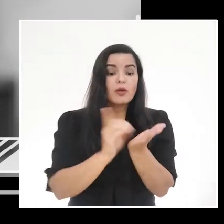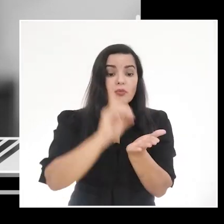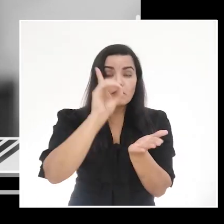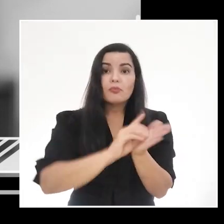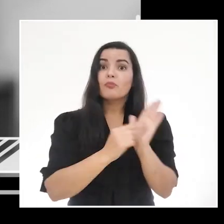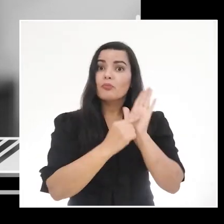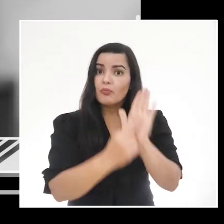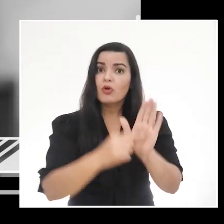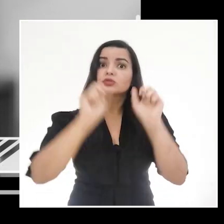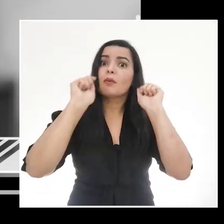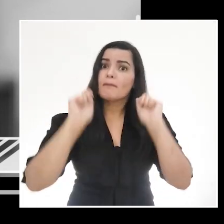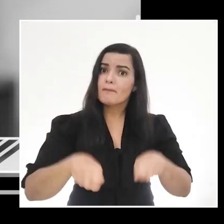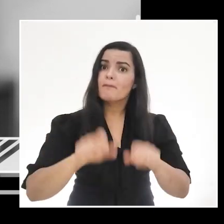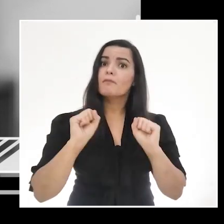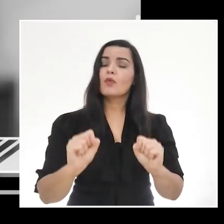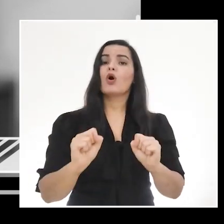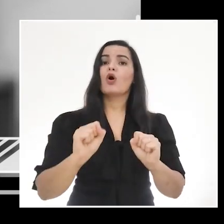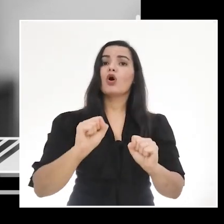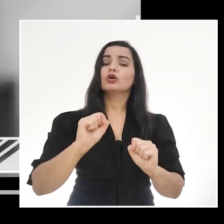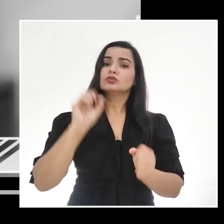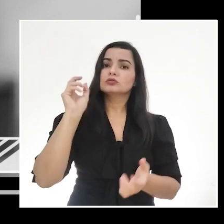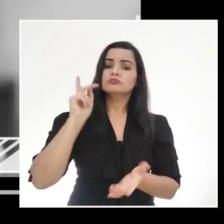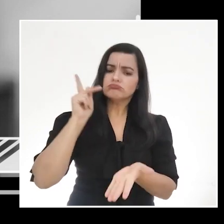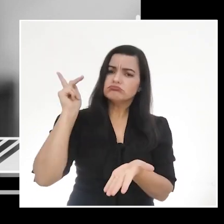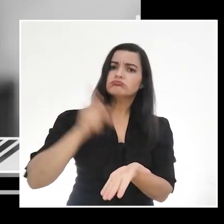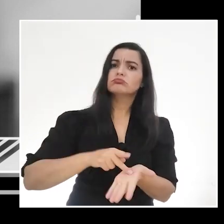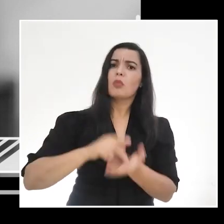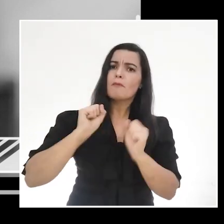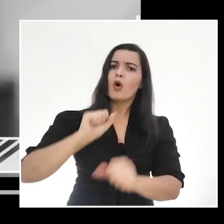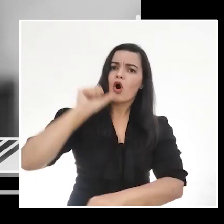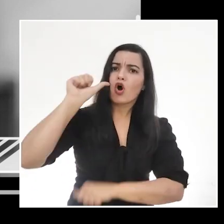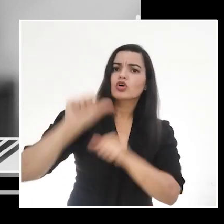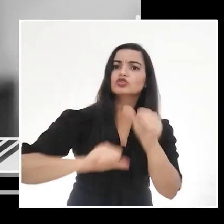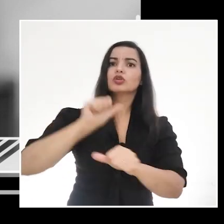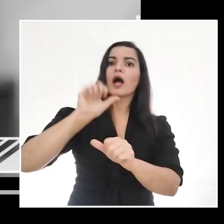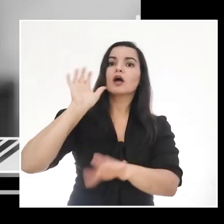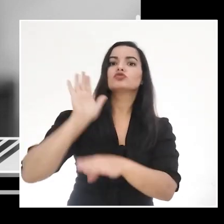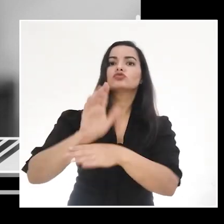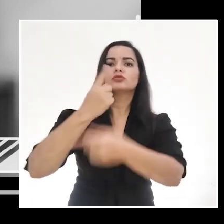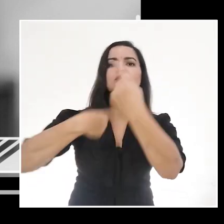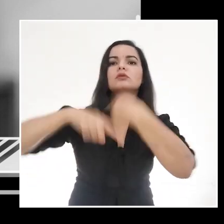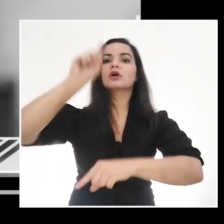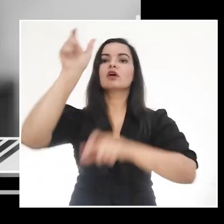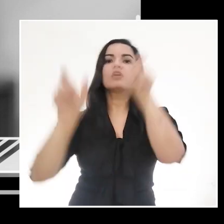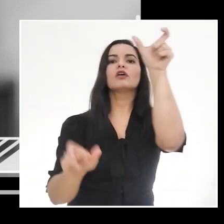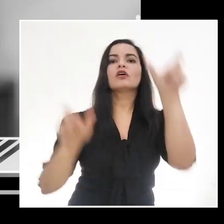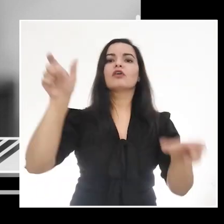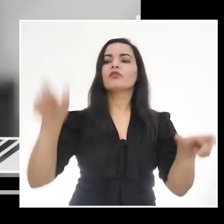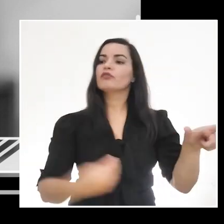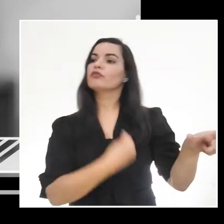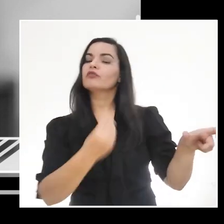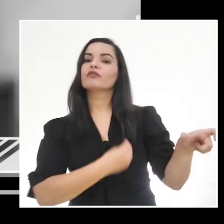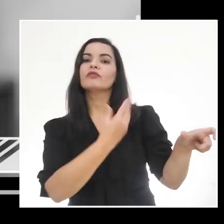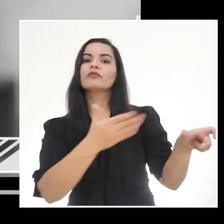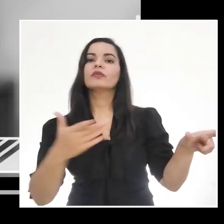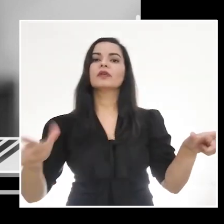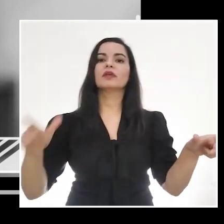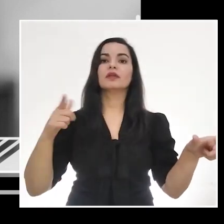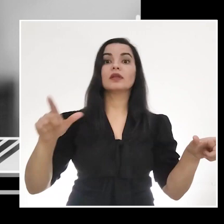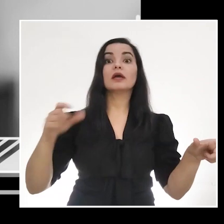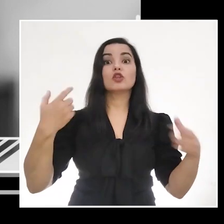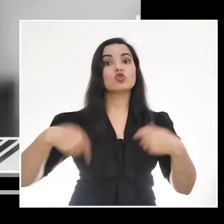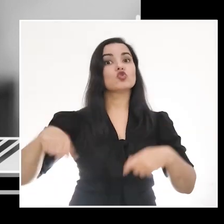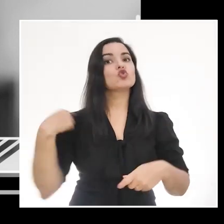uma ficção, isso é um modelo bíblico, possível, real e transformador, que nós como